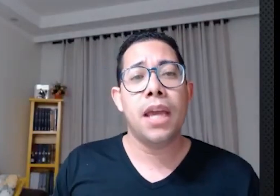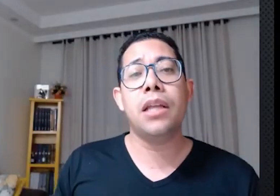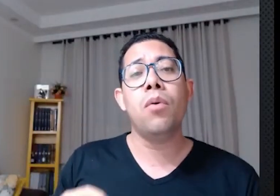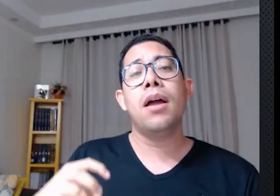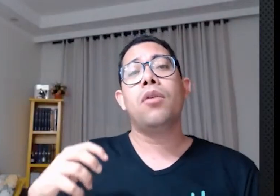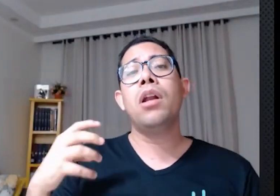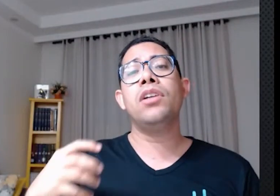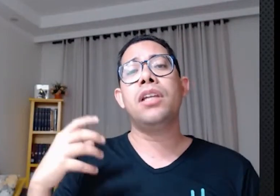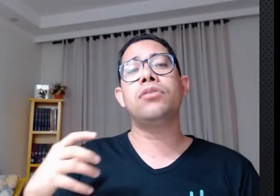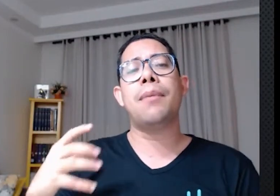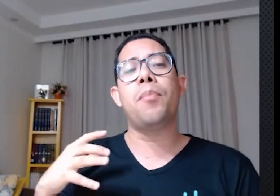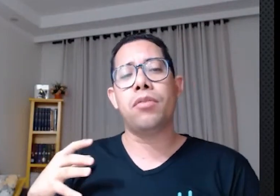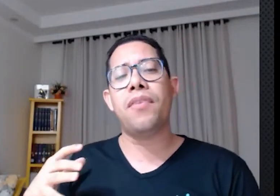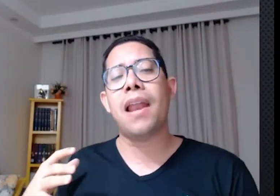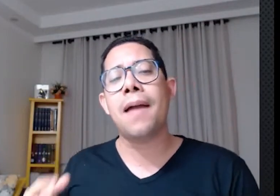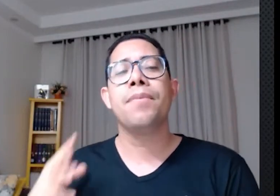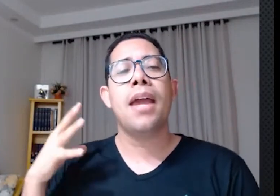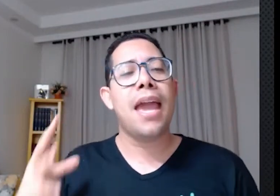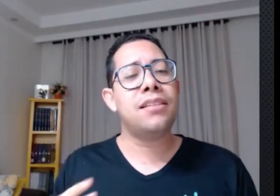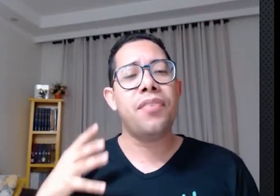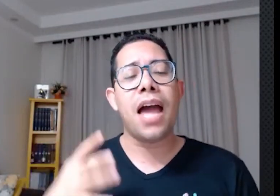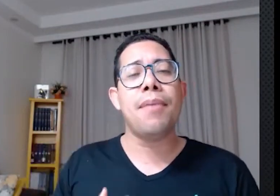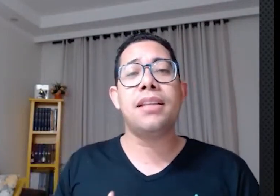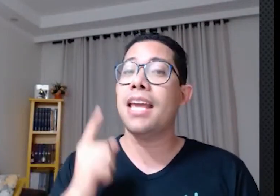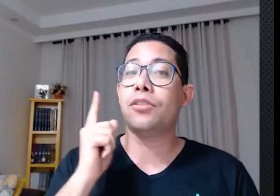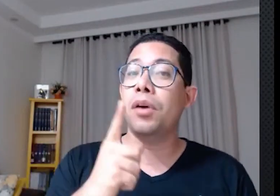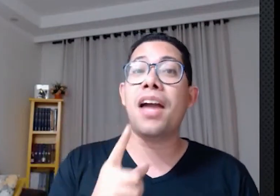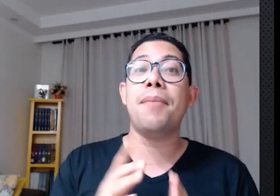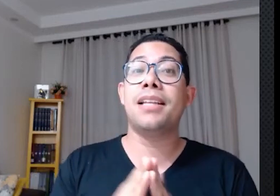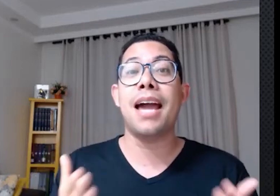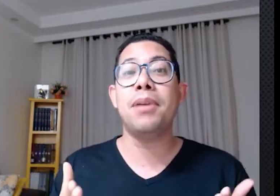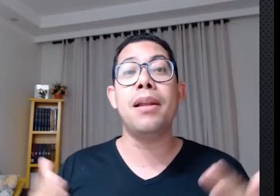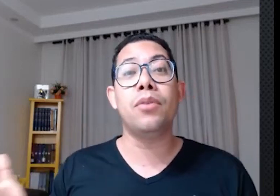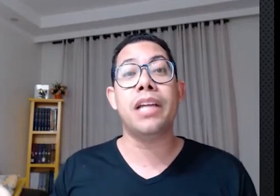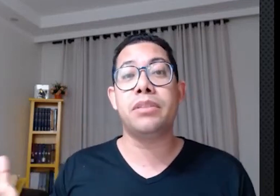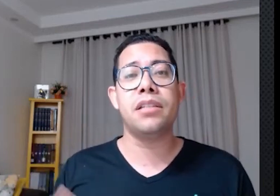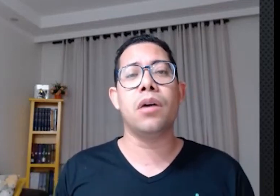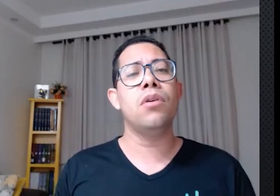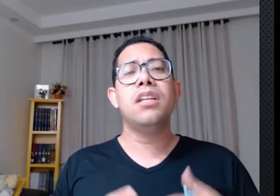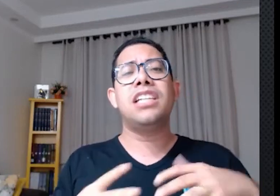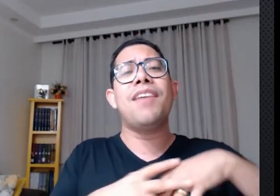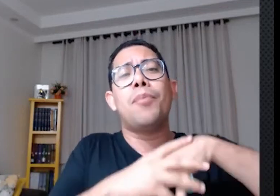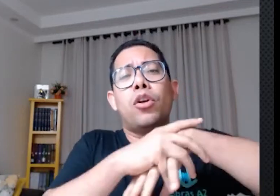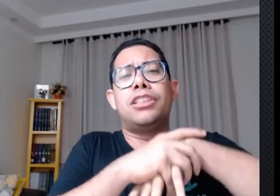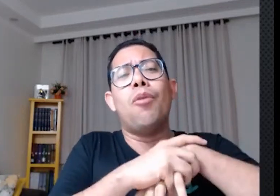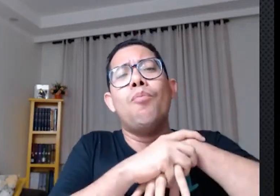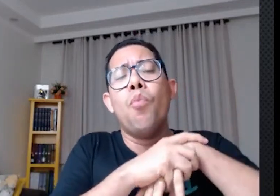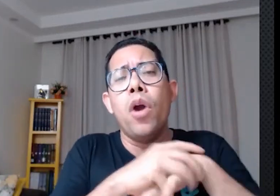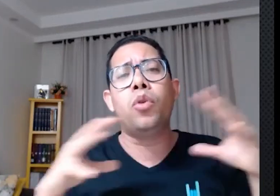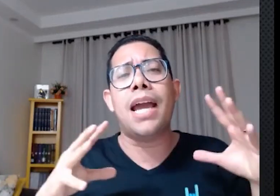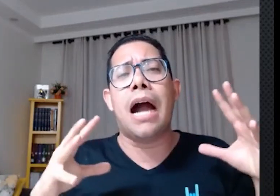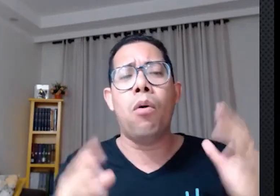Beleza. Então, quando você não sabe o que o pastor vai falar, essa ferramenta, que é a sua ferramenta, que é a Bíblia do intérprete cristão, você já vai ter uma